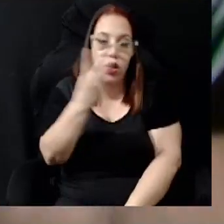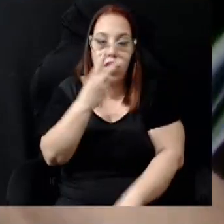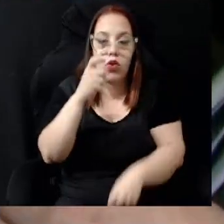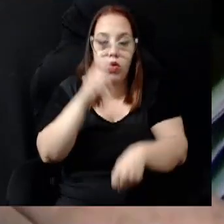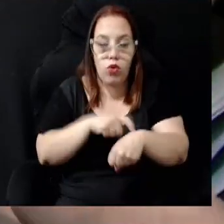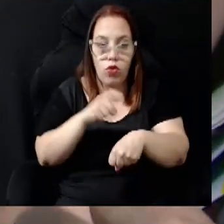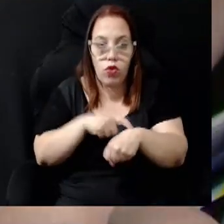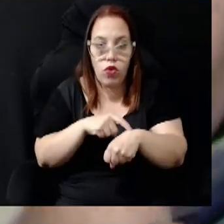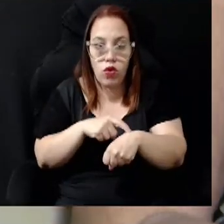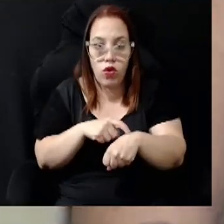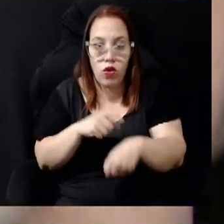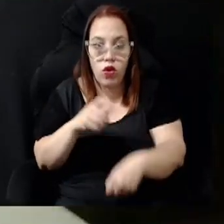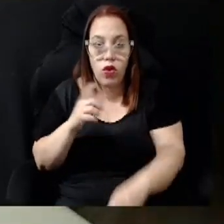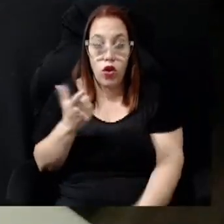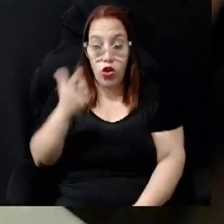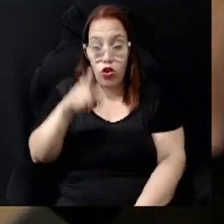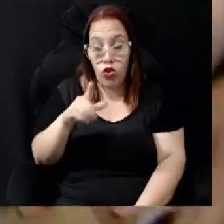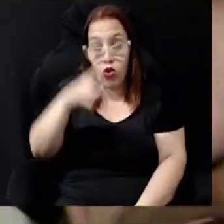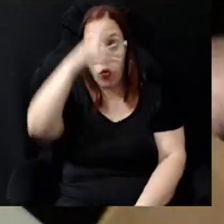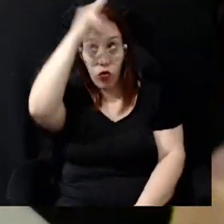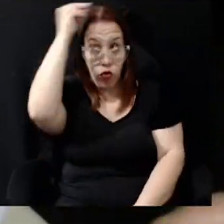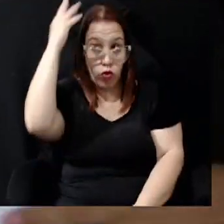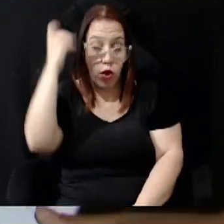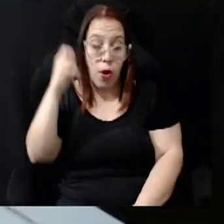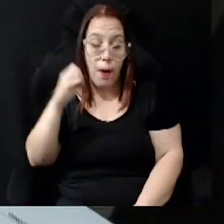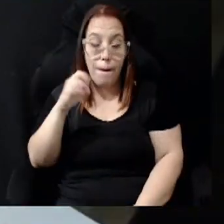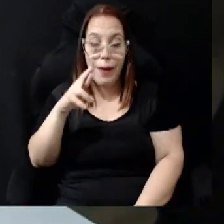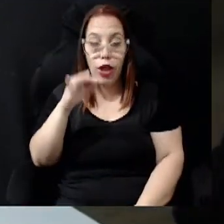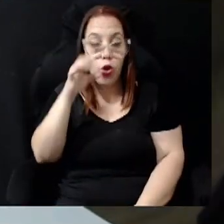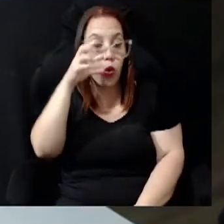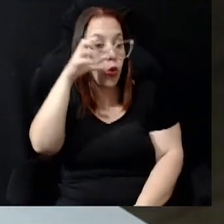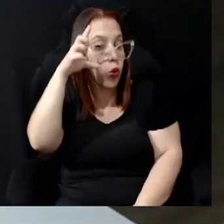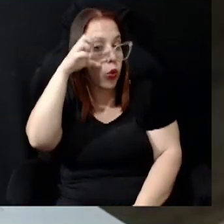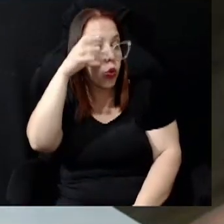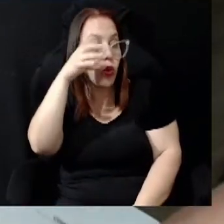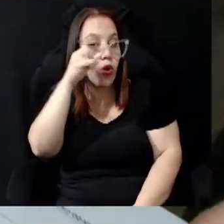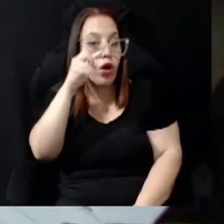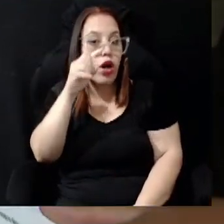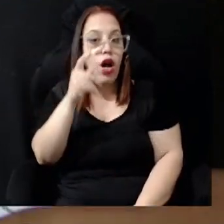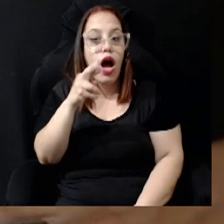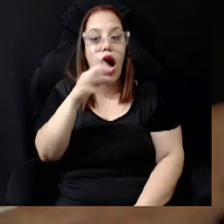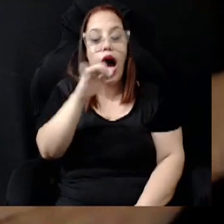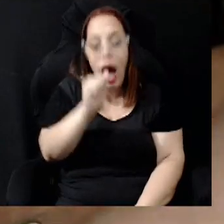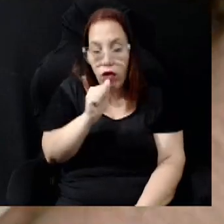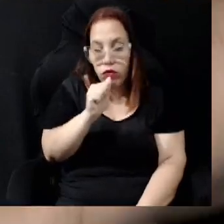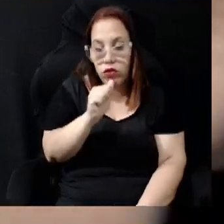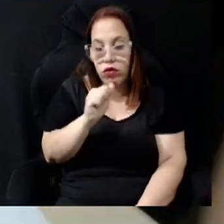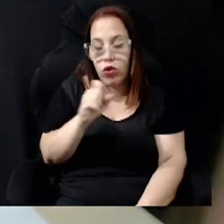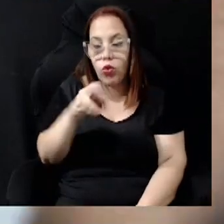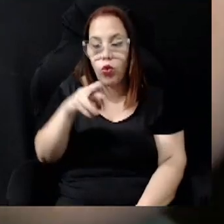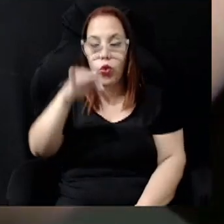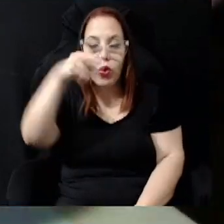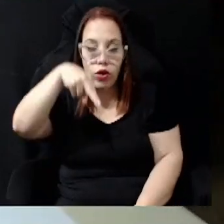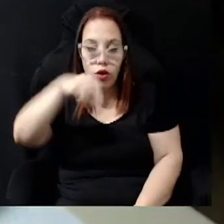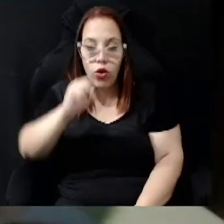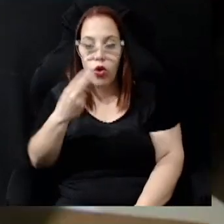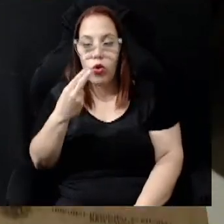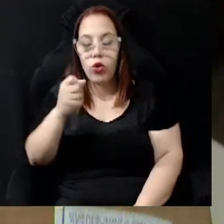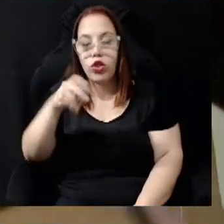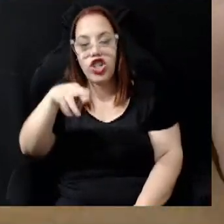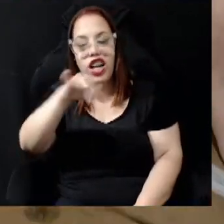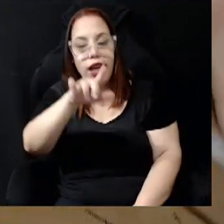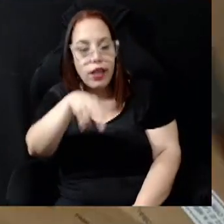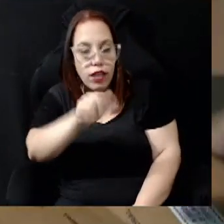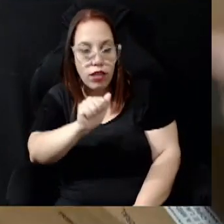Dário Saad, se teremos Pedro Tourinho no segundo turno, Rafa Zimbaldi, ou até o Wilson Matos, ou a Angelina, os 5